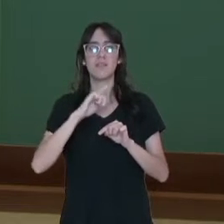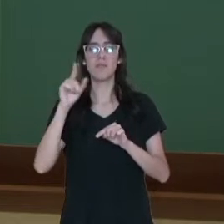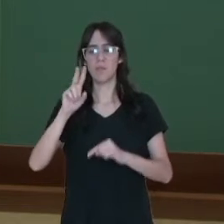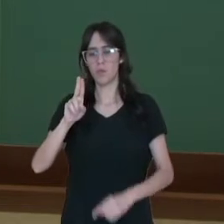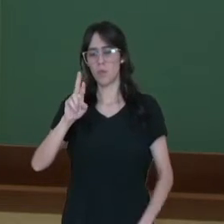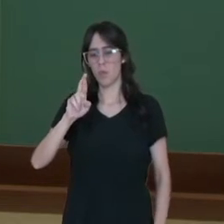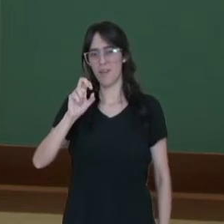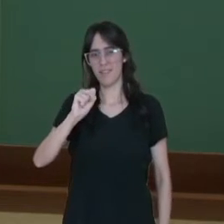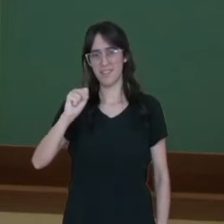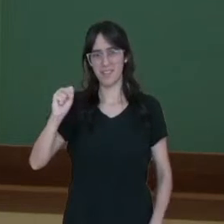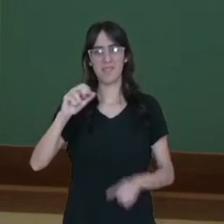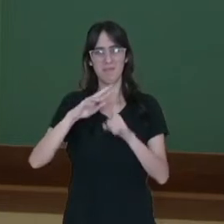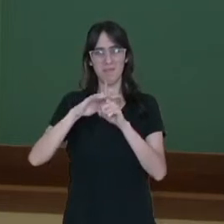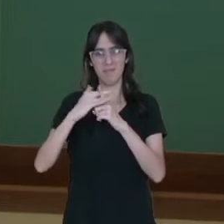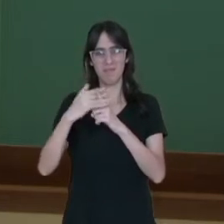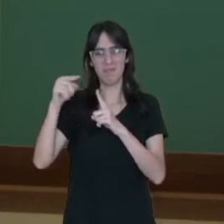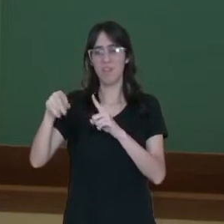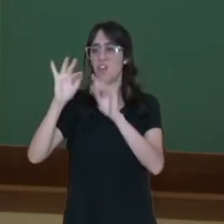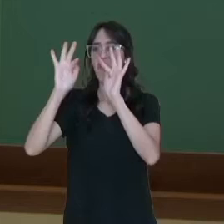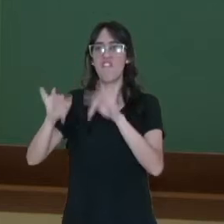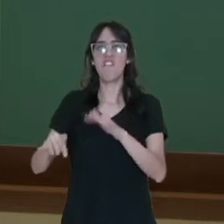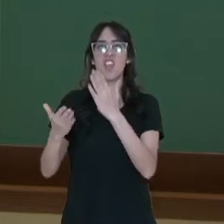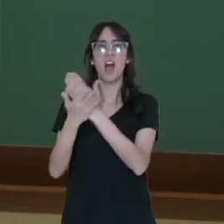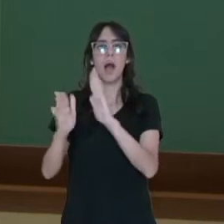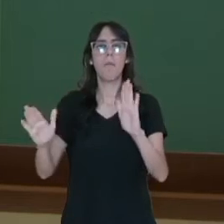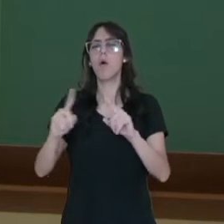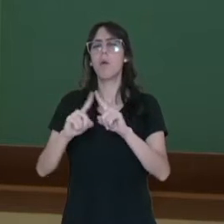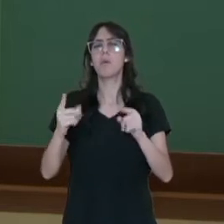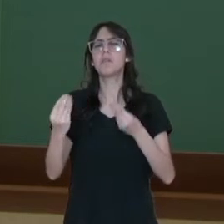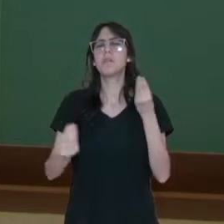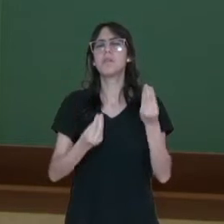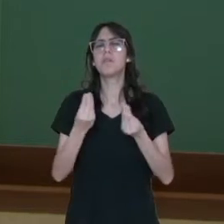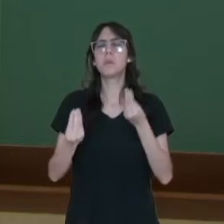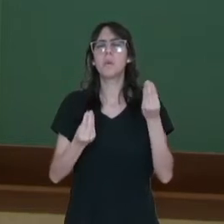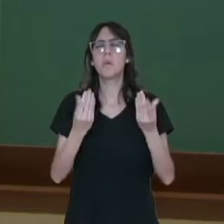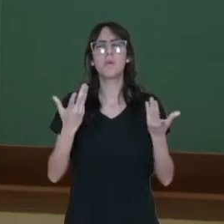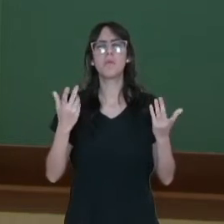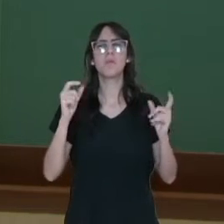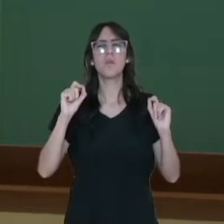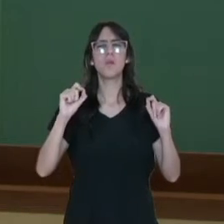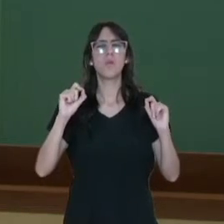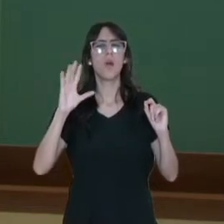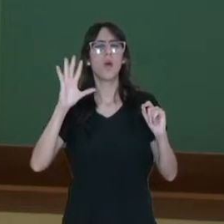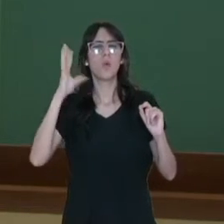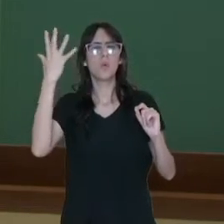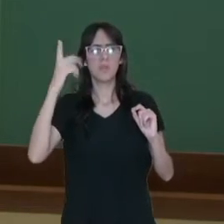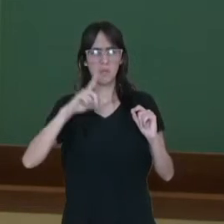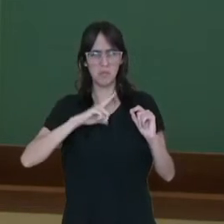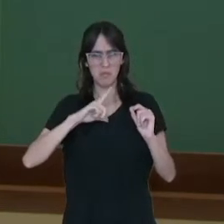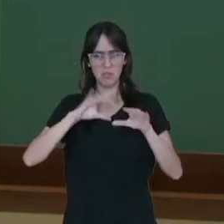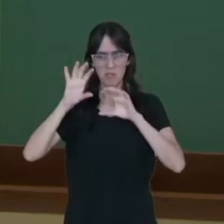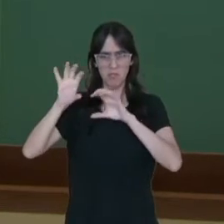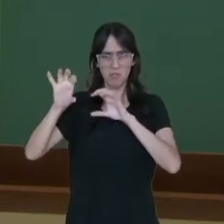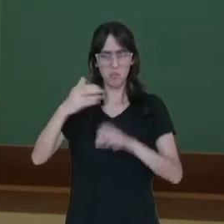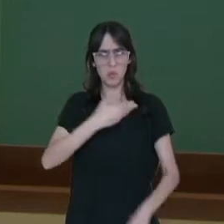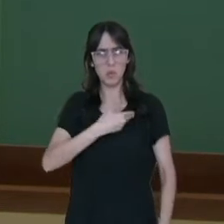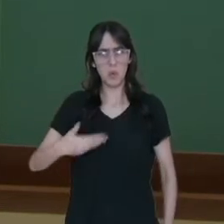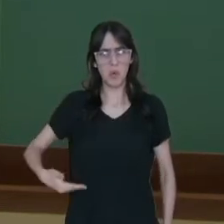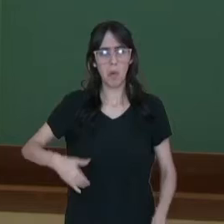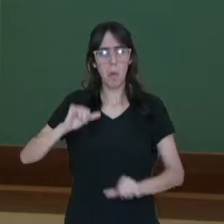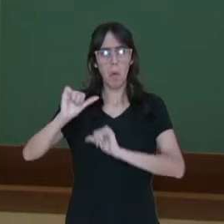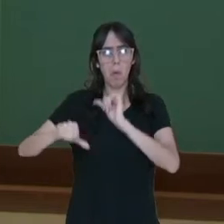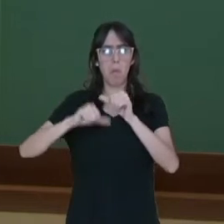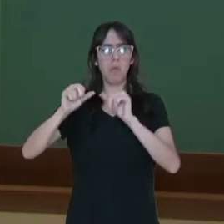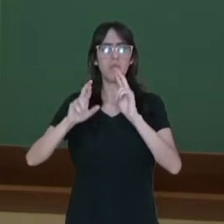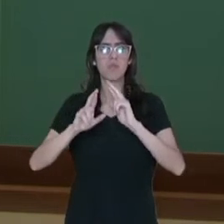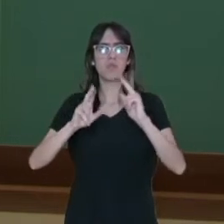Soviética? Será que ele teve alguma contribuição? Será que ele afetou o governo de alguma maneira, a sociedade, que ajudou a levar